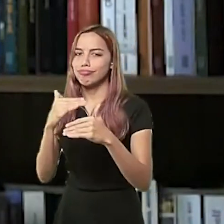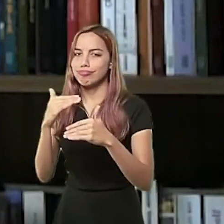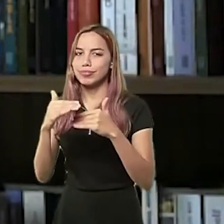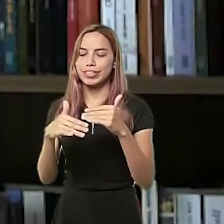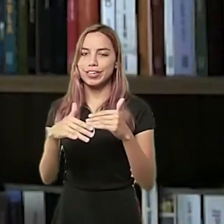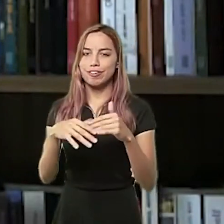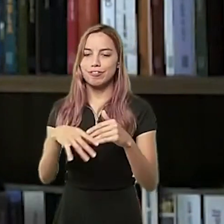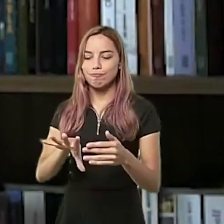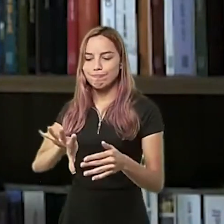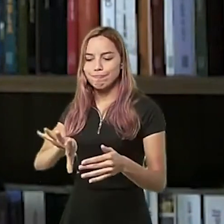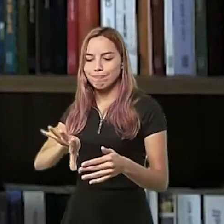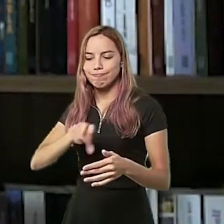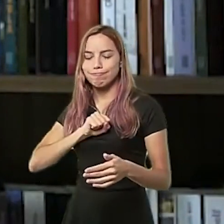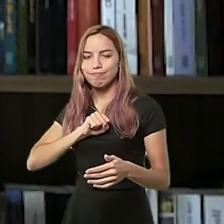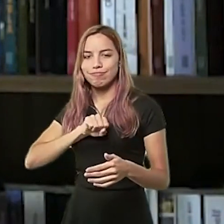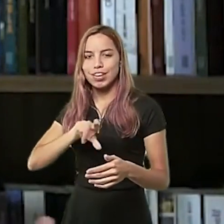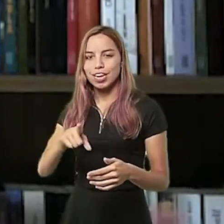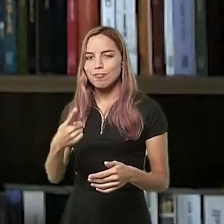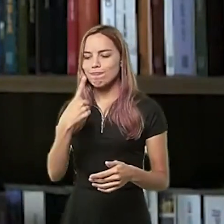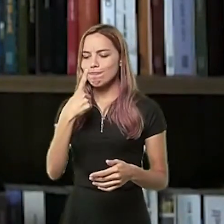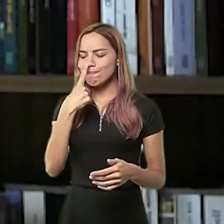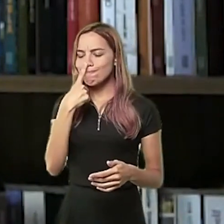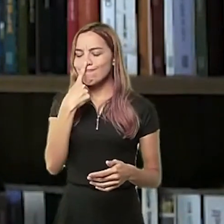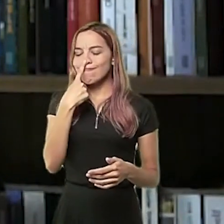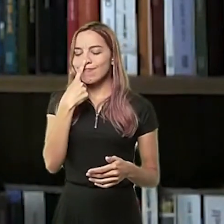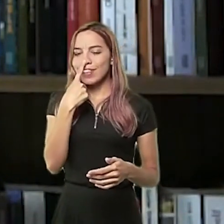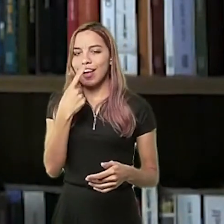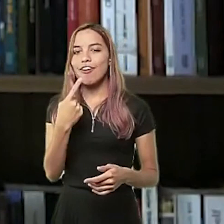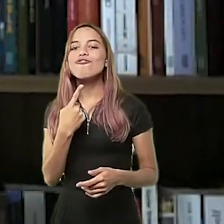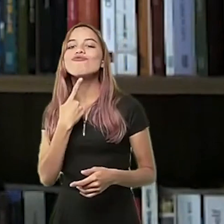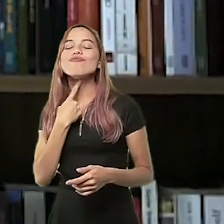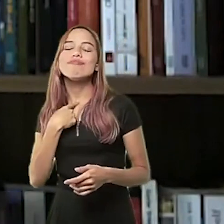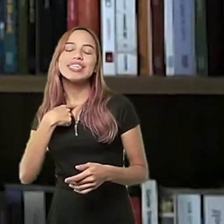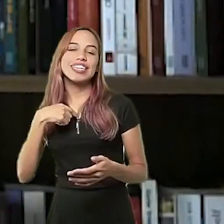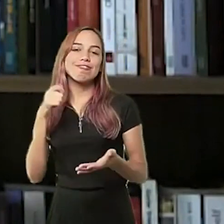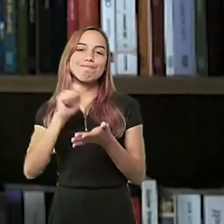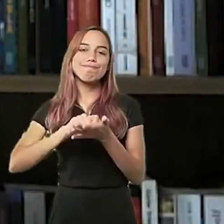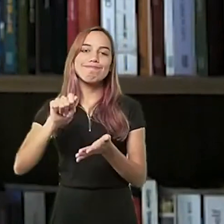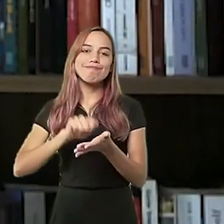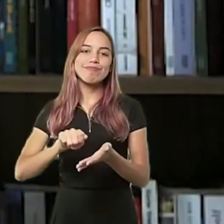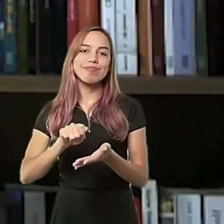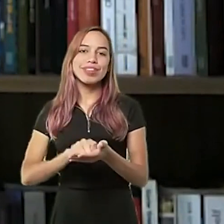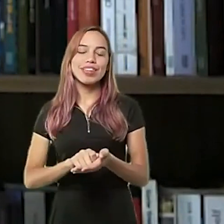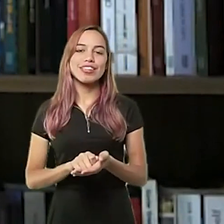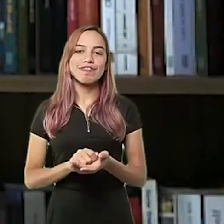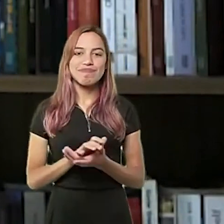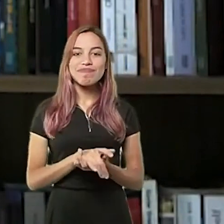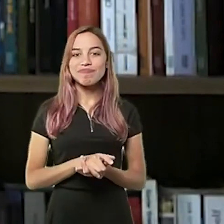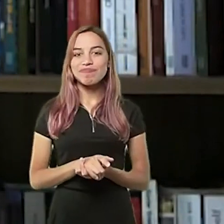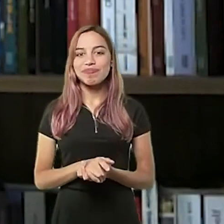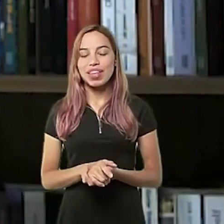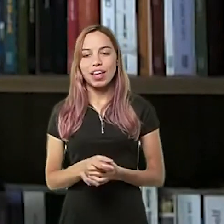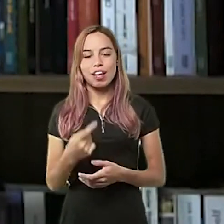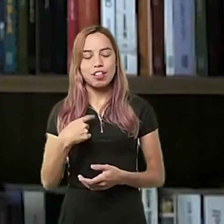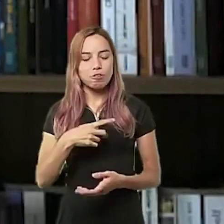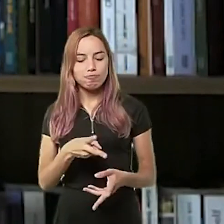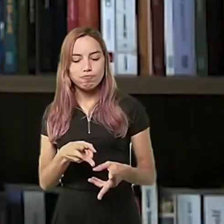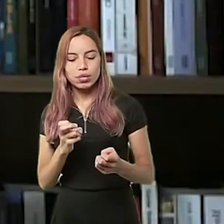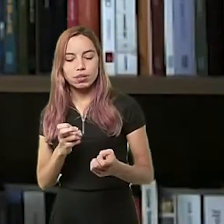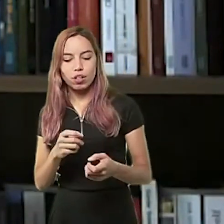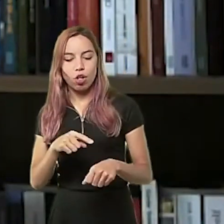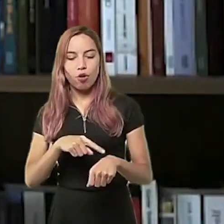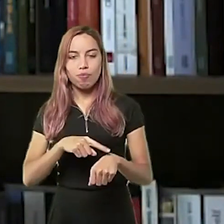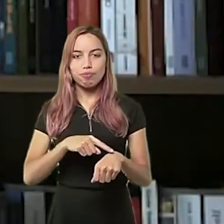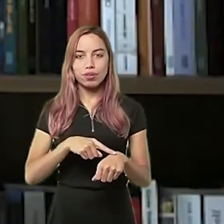despertou o interesse de escrever. Acho que foi naquele momento que surgiu o mote da história de Torturado, que era a história